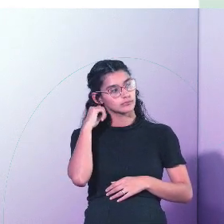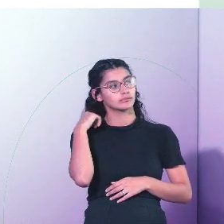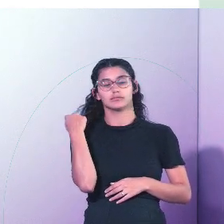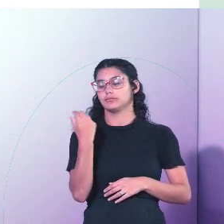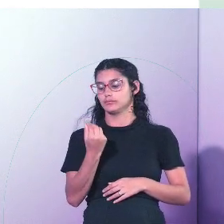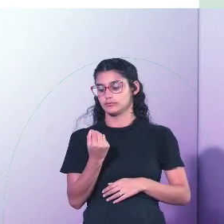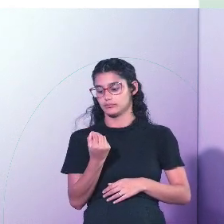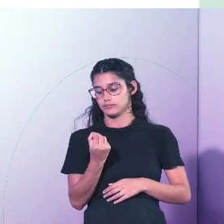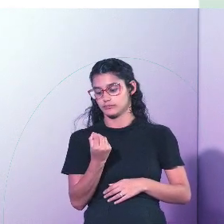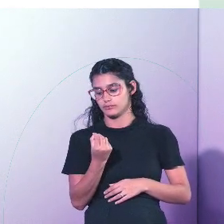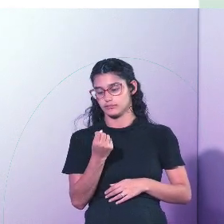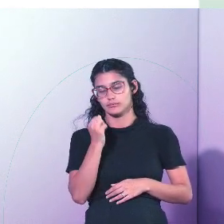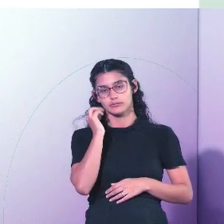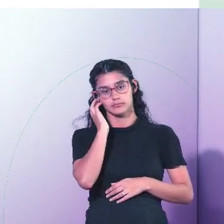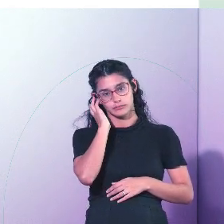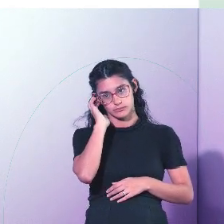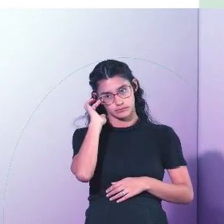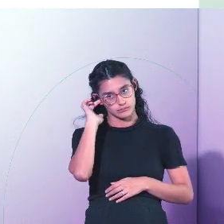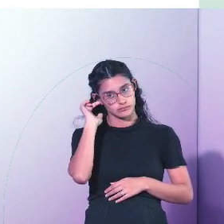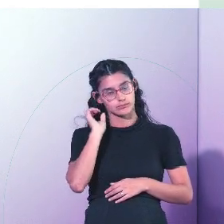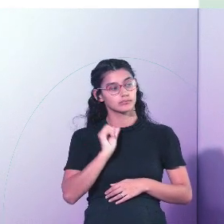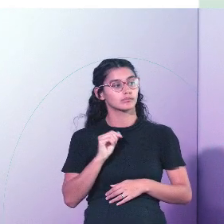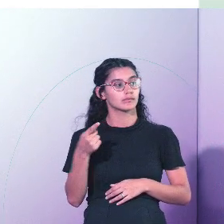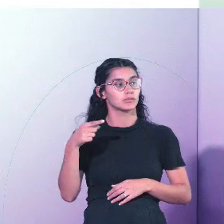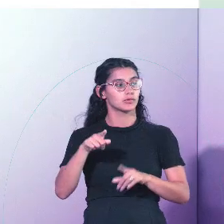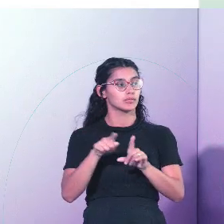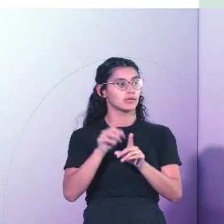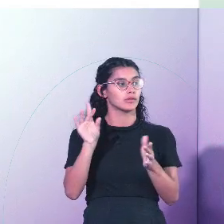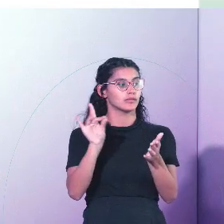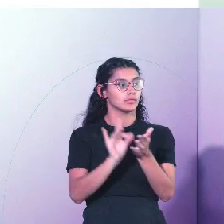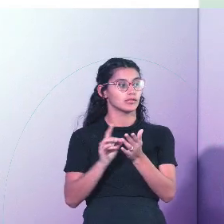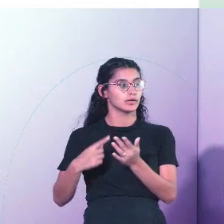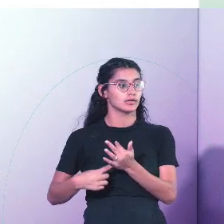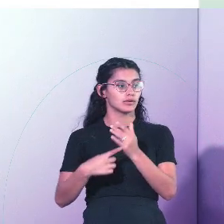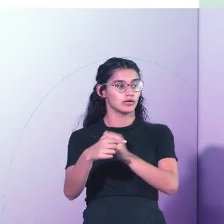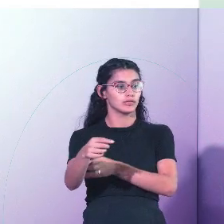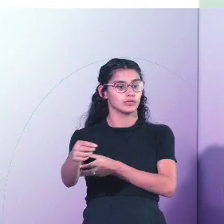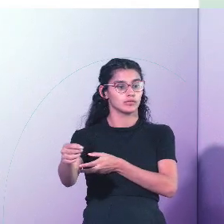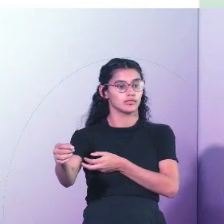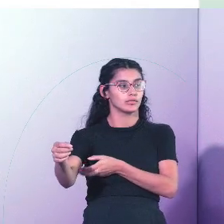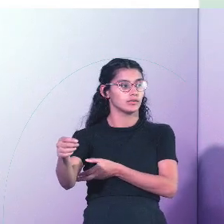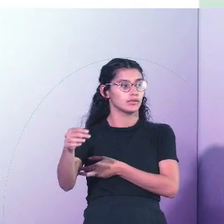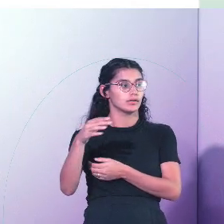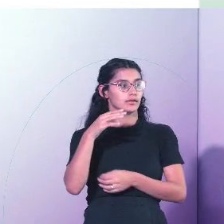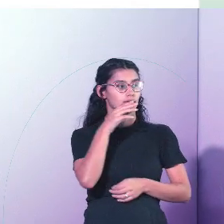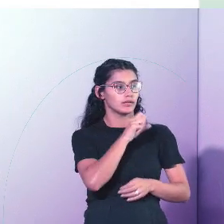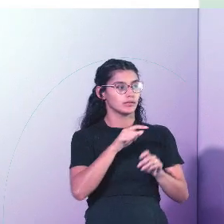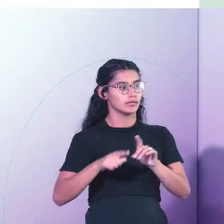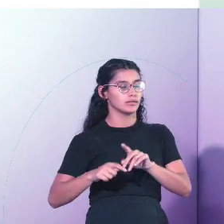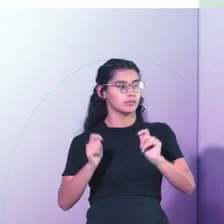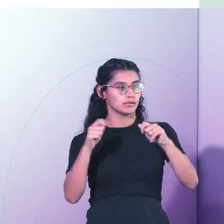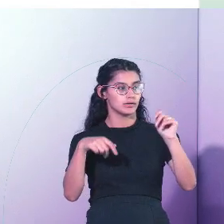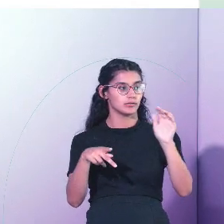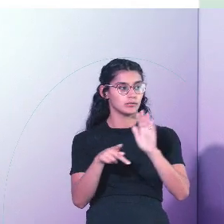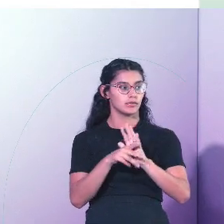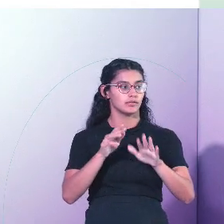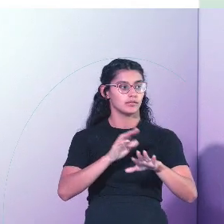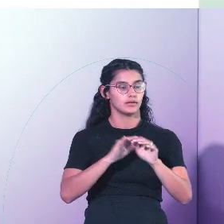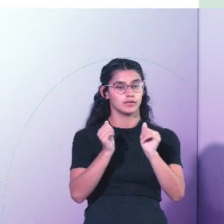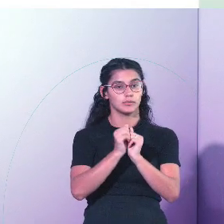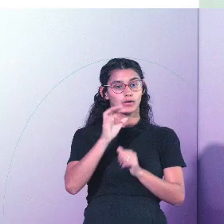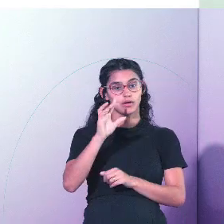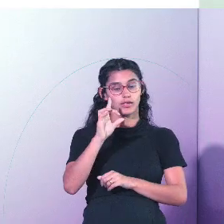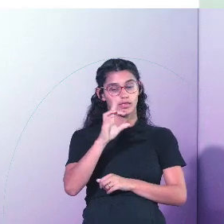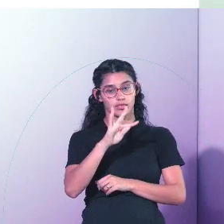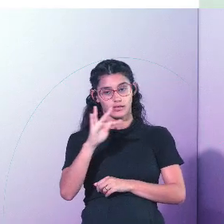de chamariz, né? Por último, fatores metodológicos, vou falar bem rapidamente. Competência do agente que realiza a TS.